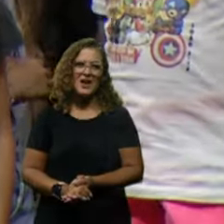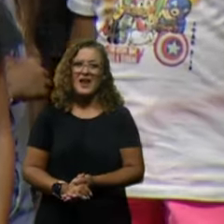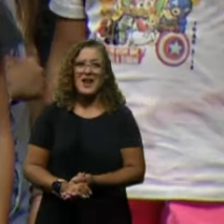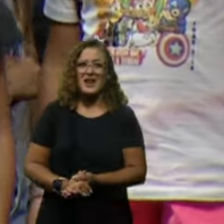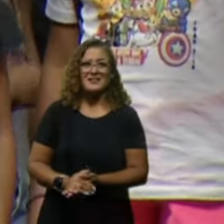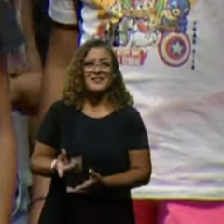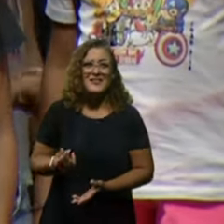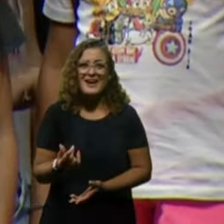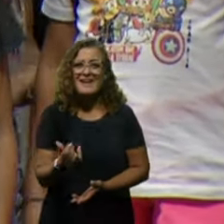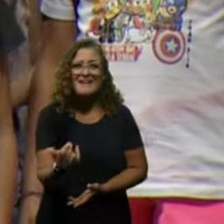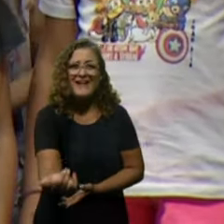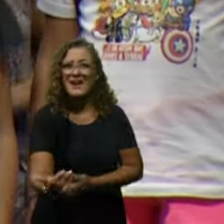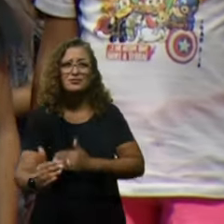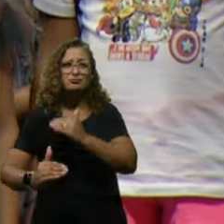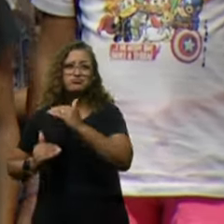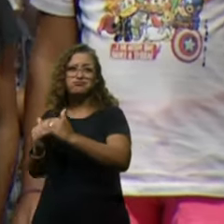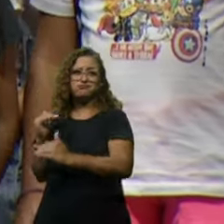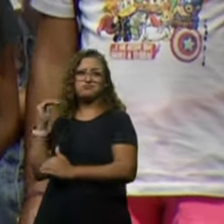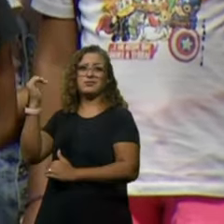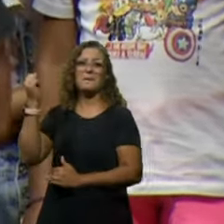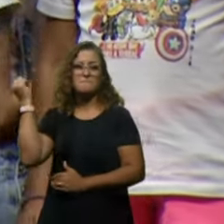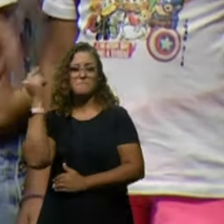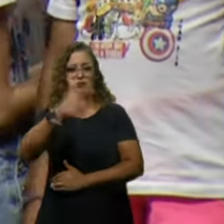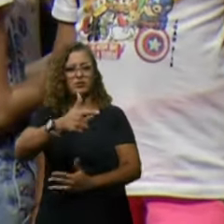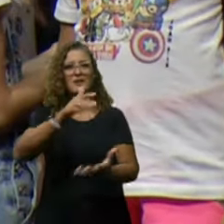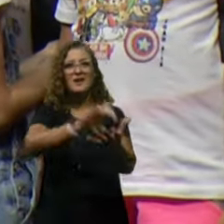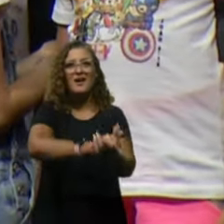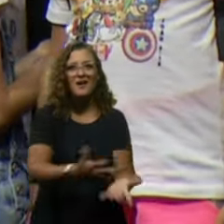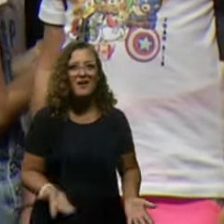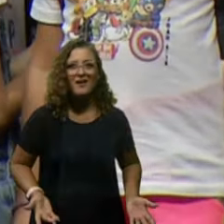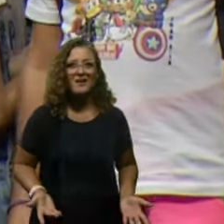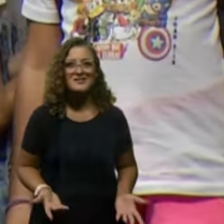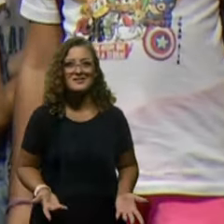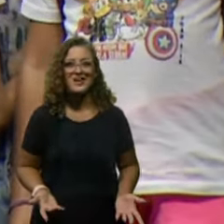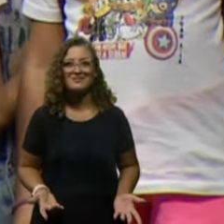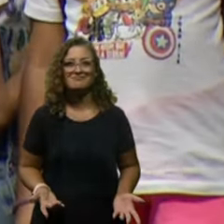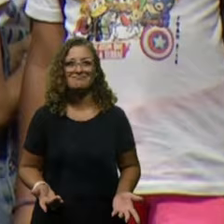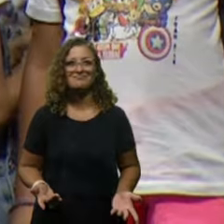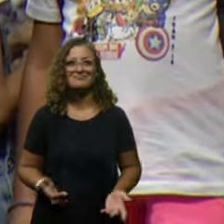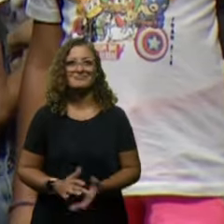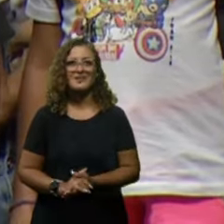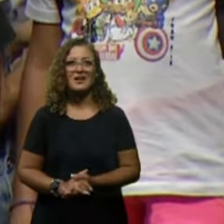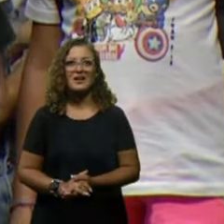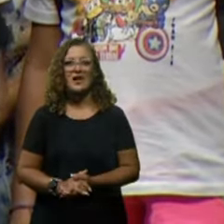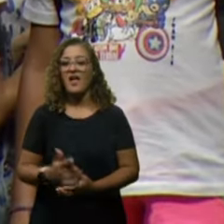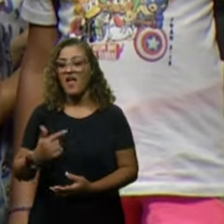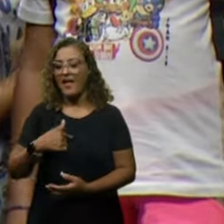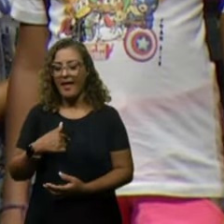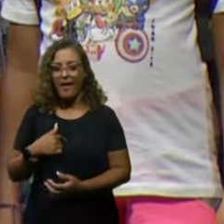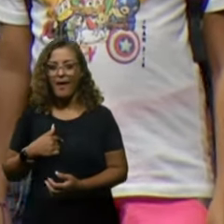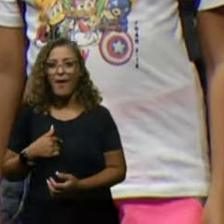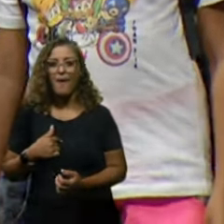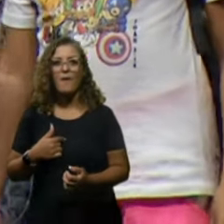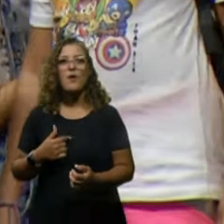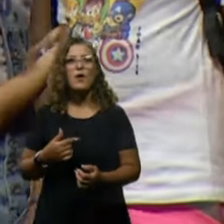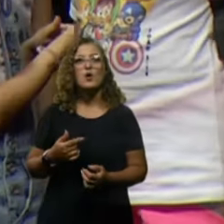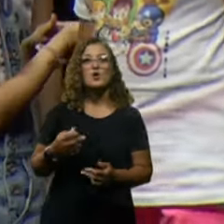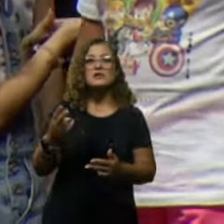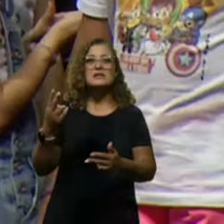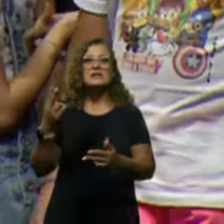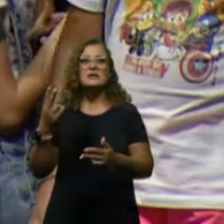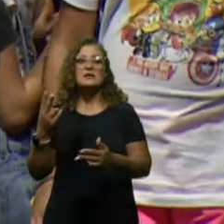baixou demais seu nível Cristão hoje casar é mais importante para você não eu não posso morrer virgem Não nunca